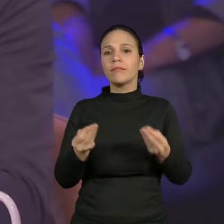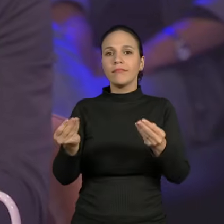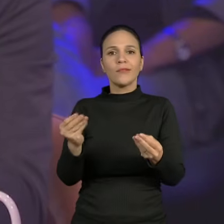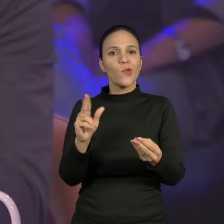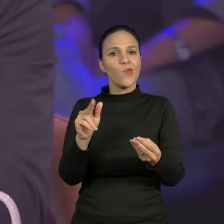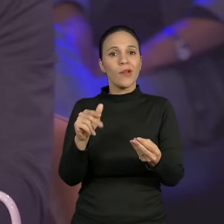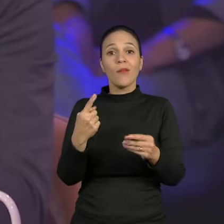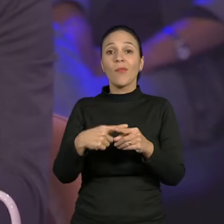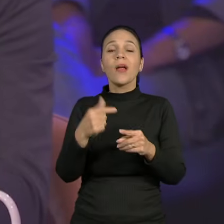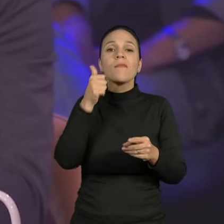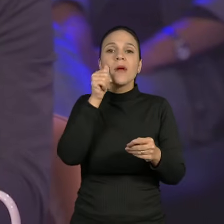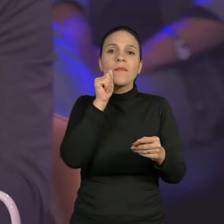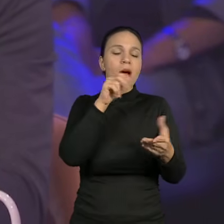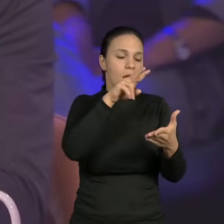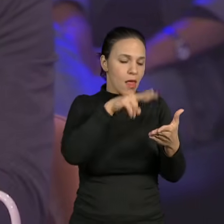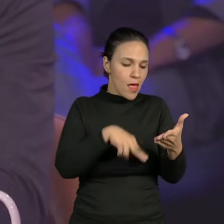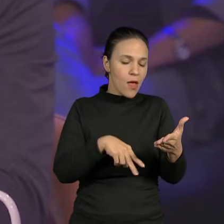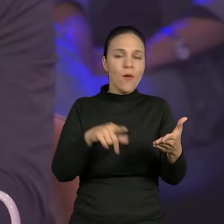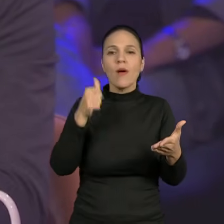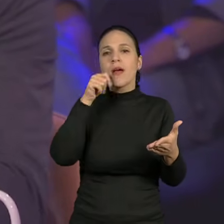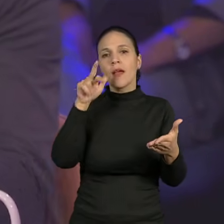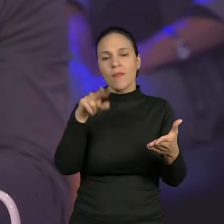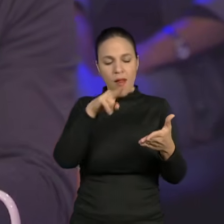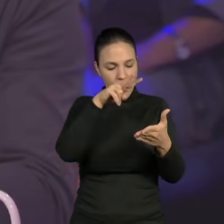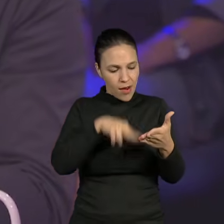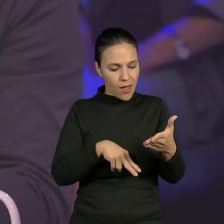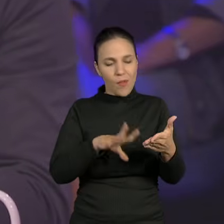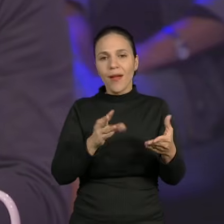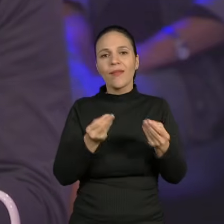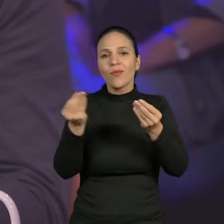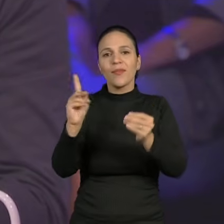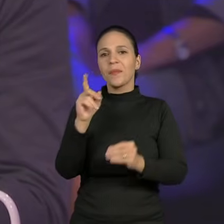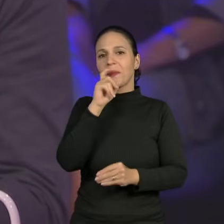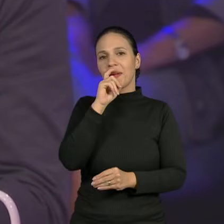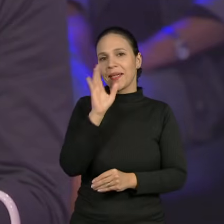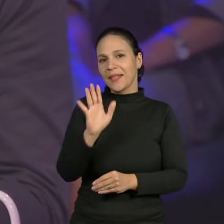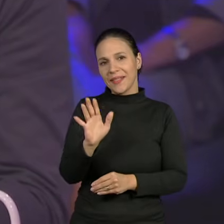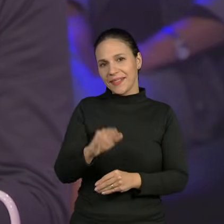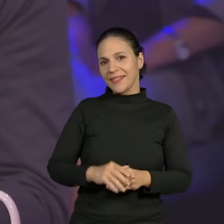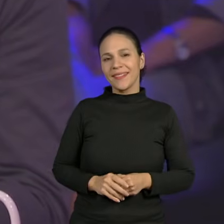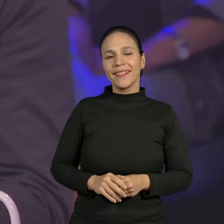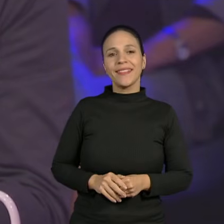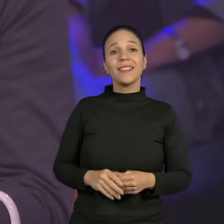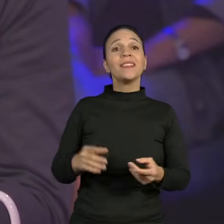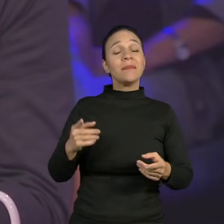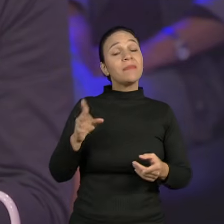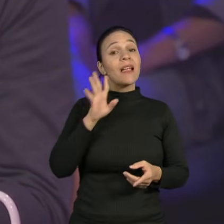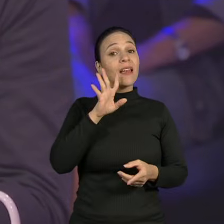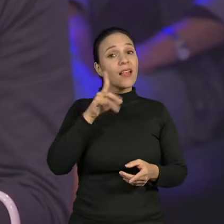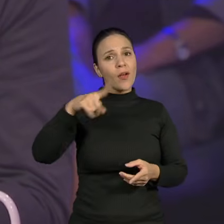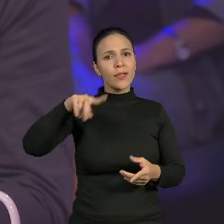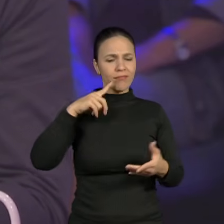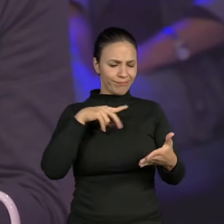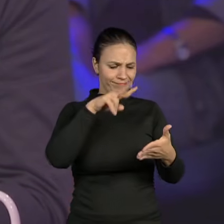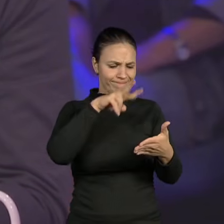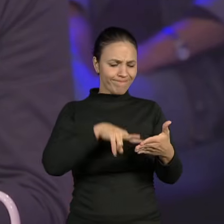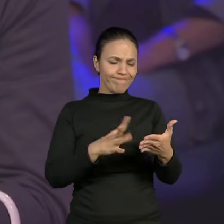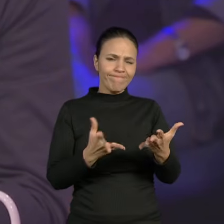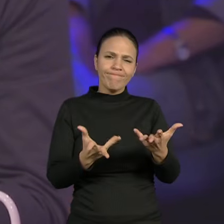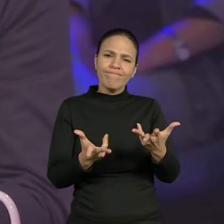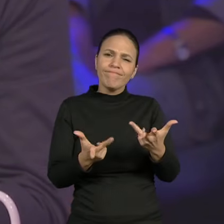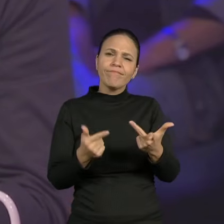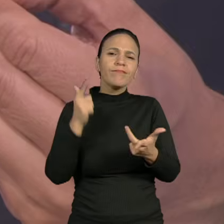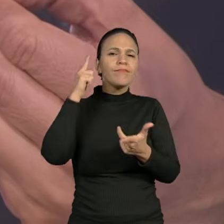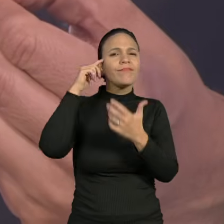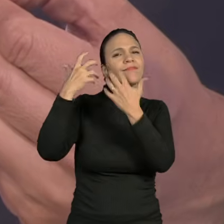entregue, porque a mãe leu, a irmã leu. Mas vale a pena a gente ler, porque é uma obra-prima de uma reflexão